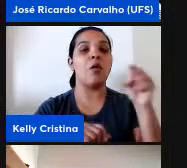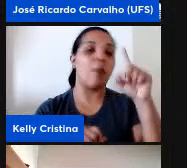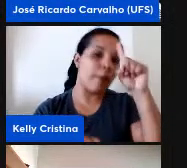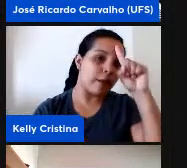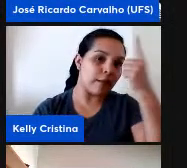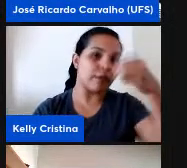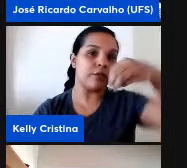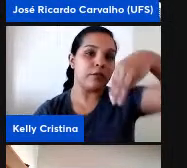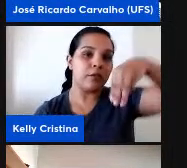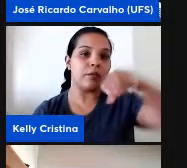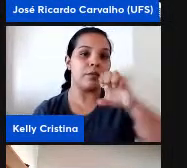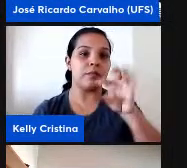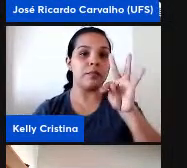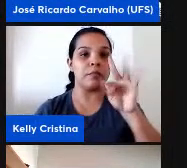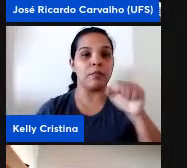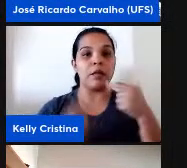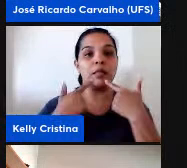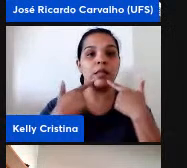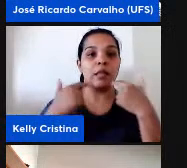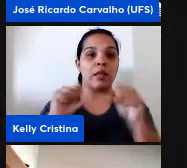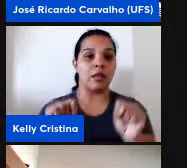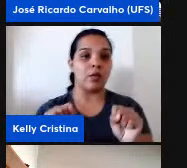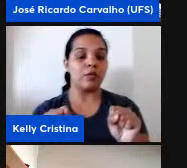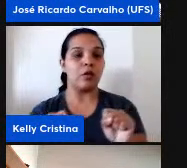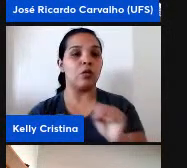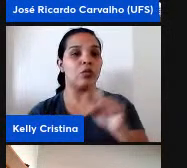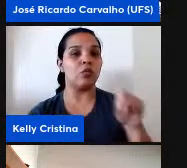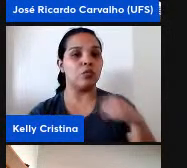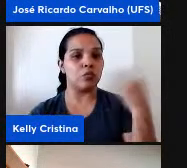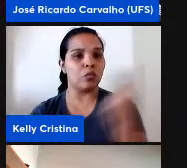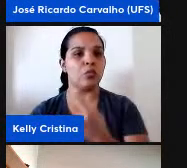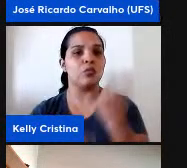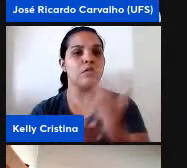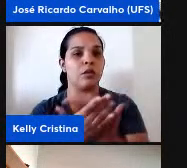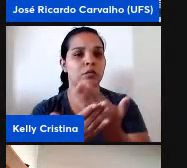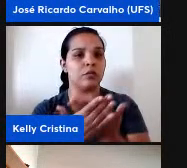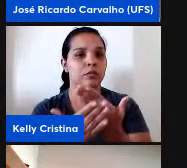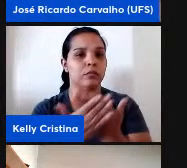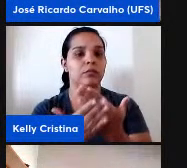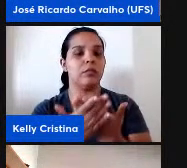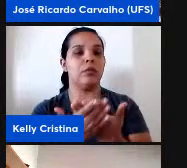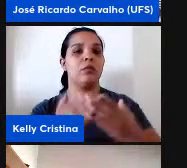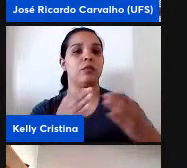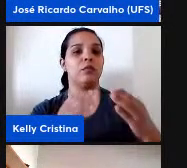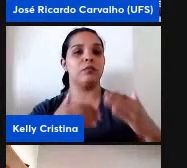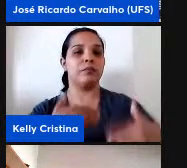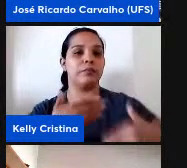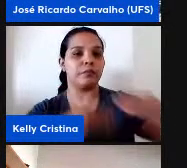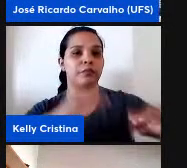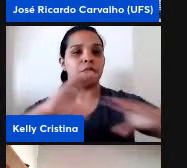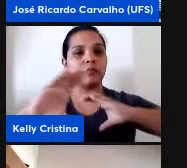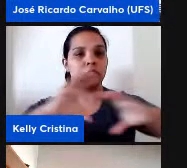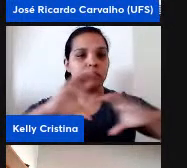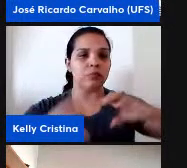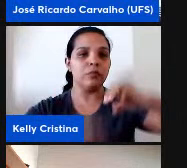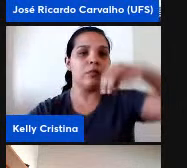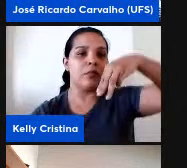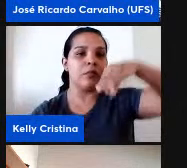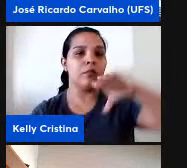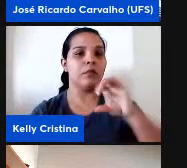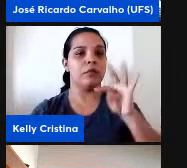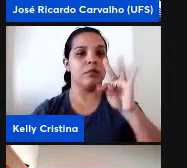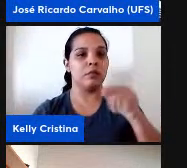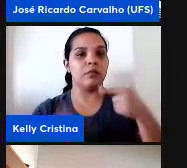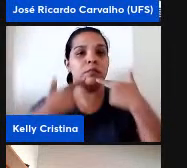metalinguística, função metalinguística. Todo mundo já estudou, né, dos processos de comunicação, a função metalinguística. Mas não se trata